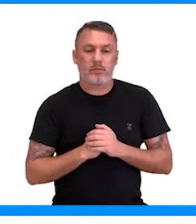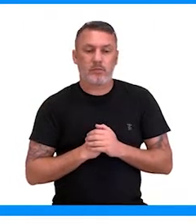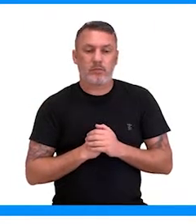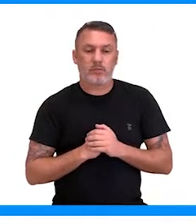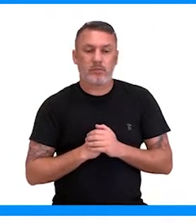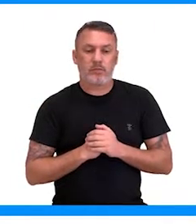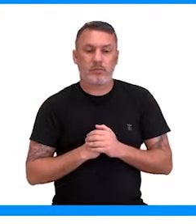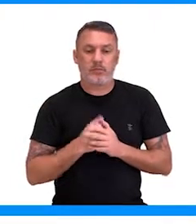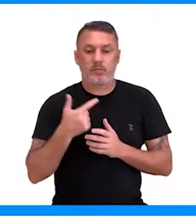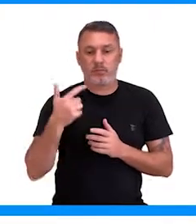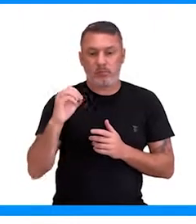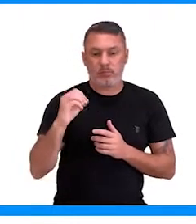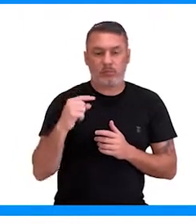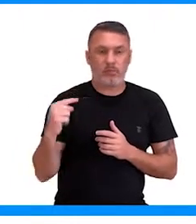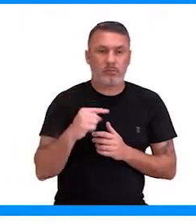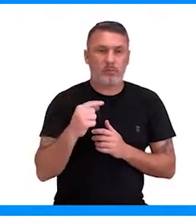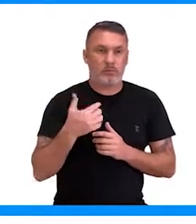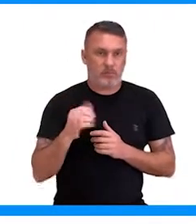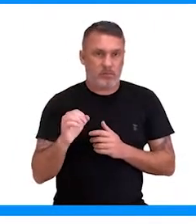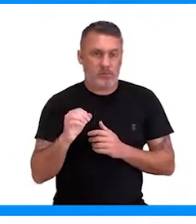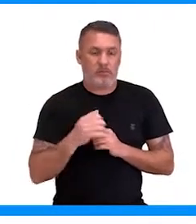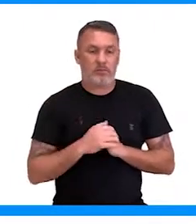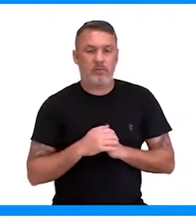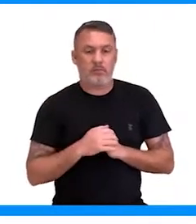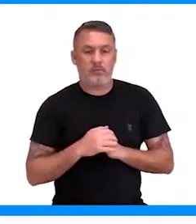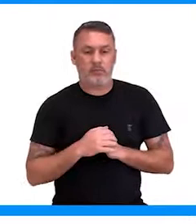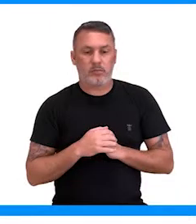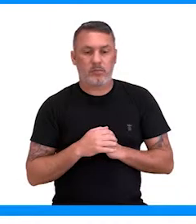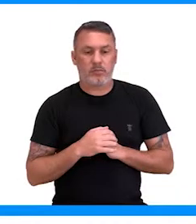20 sobre 10.